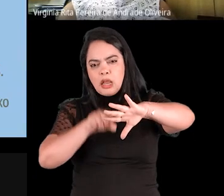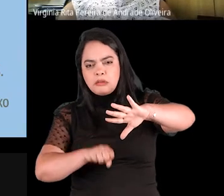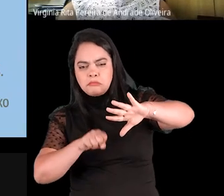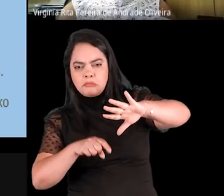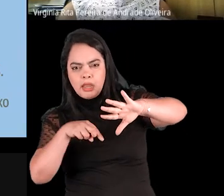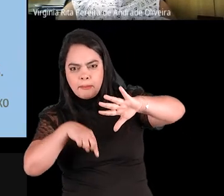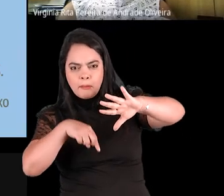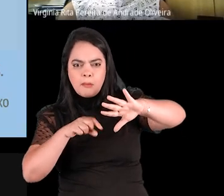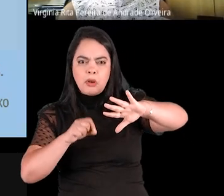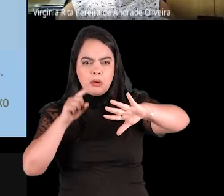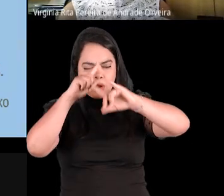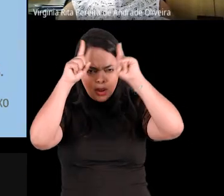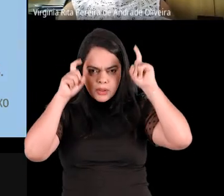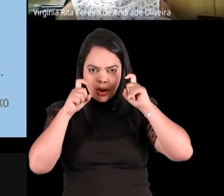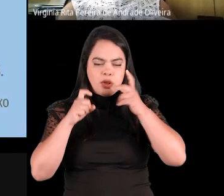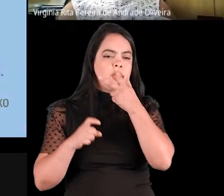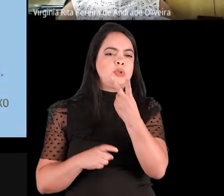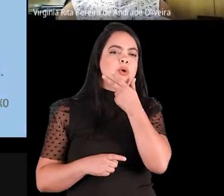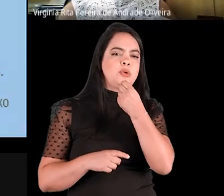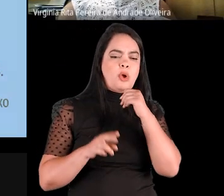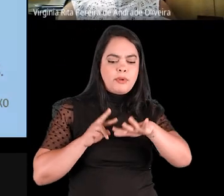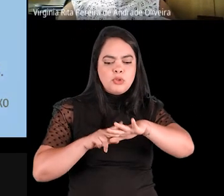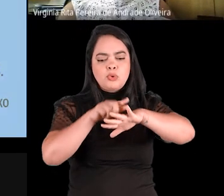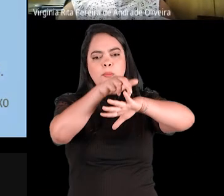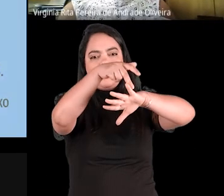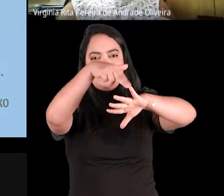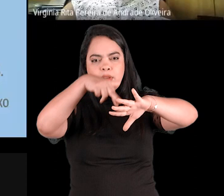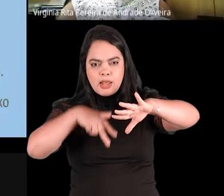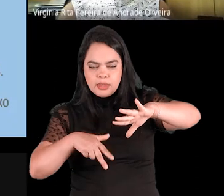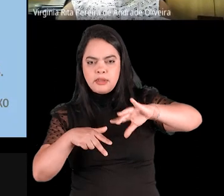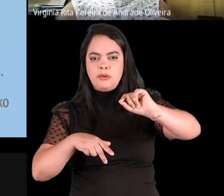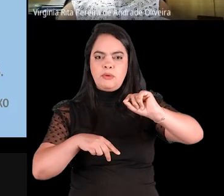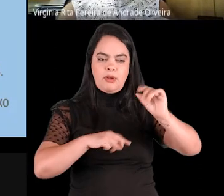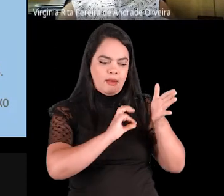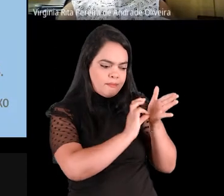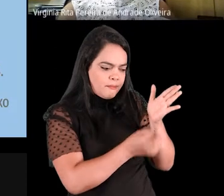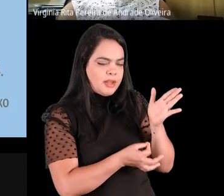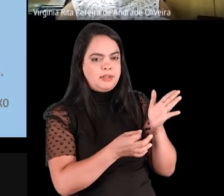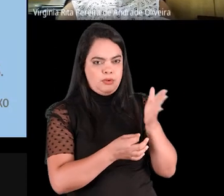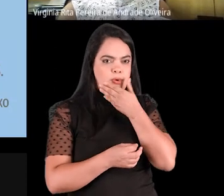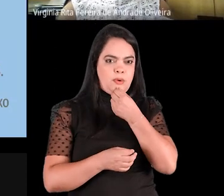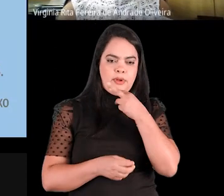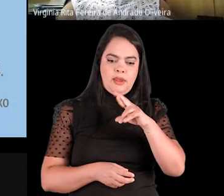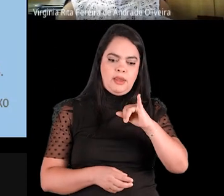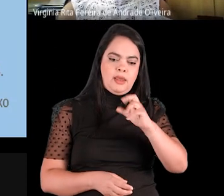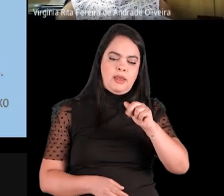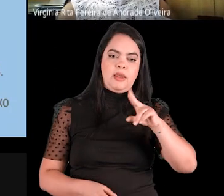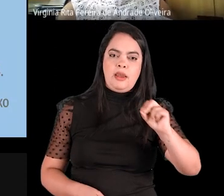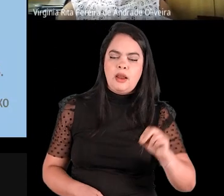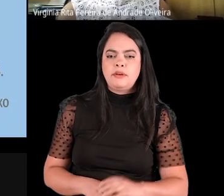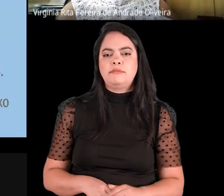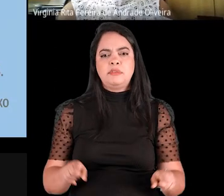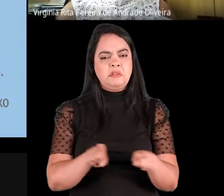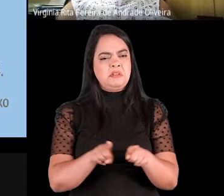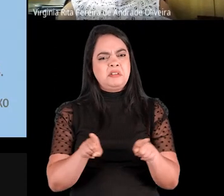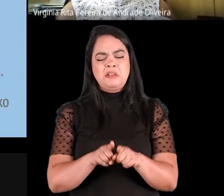subindo e outro descendo a escada. Abaixo, a assinatura do cartunista Ricardo Ferraz. Então, uma outra questão que foi